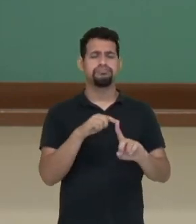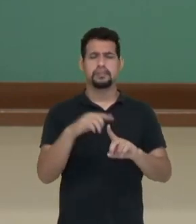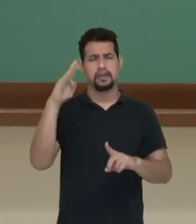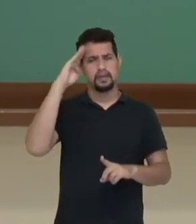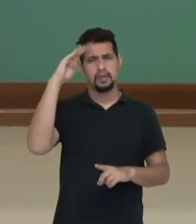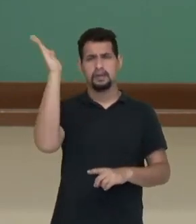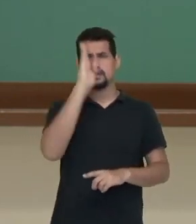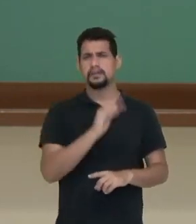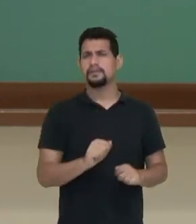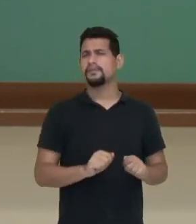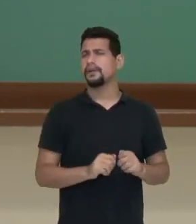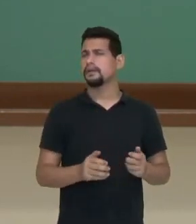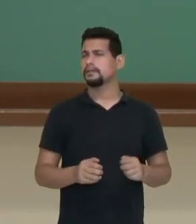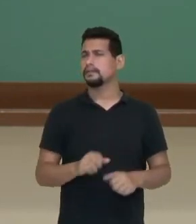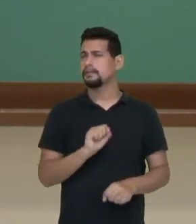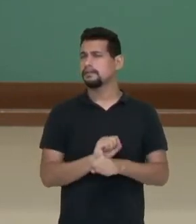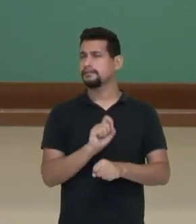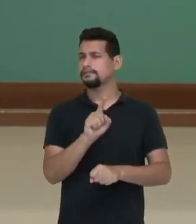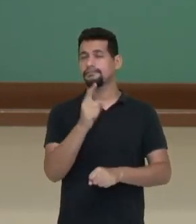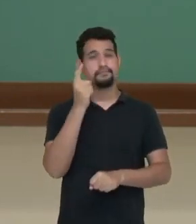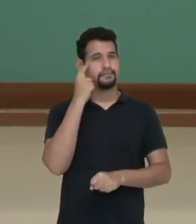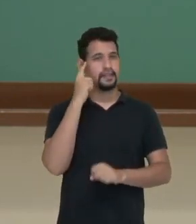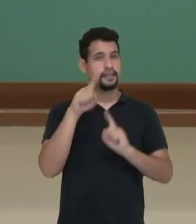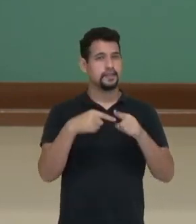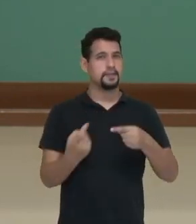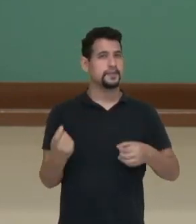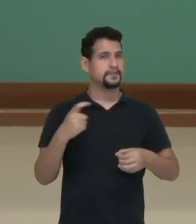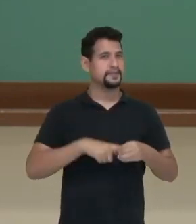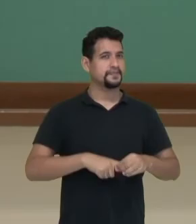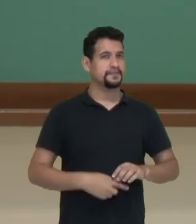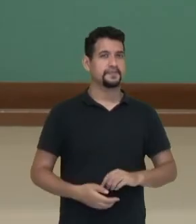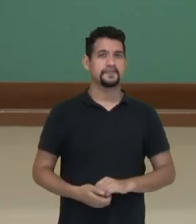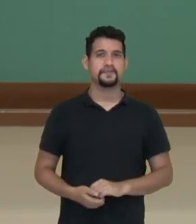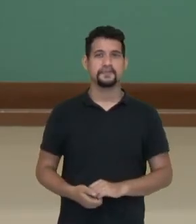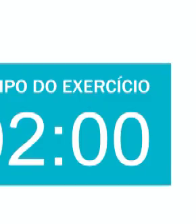vem exercendo? Vocês têm um tempinho aí para pensar e eu já retorno.